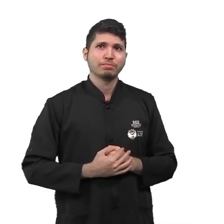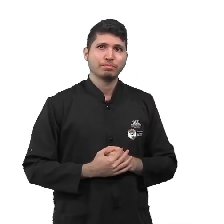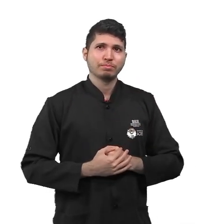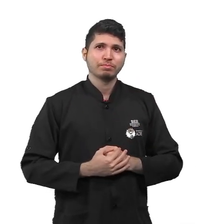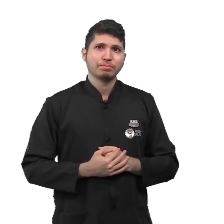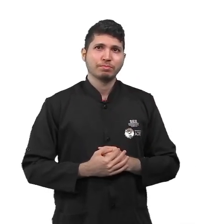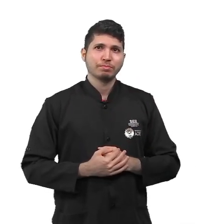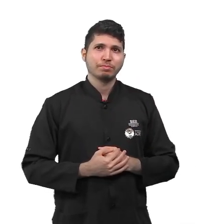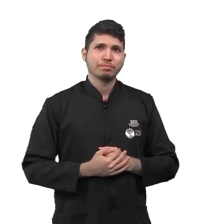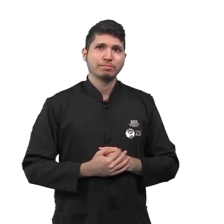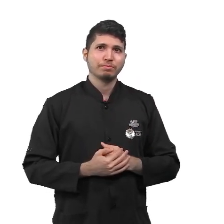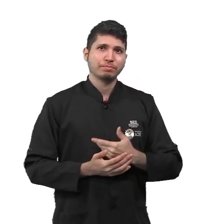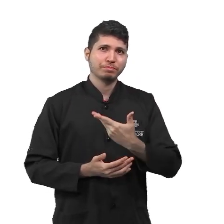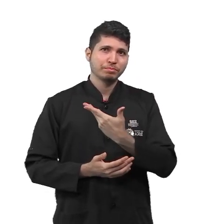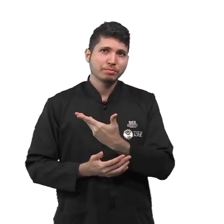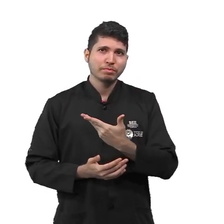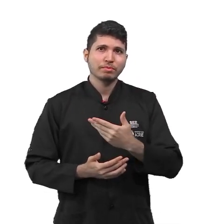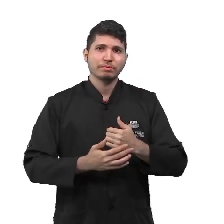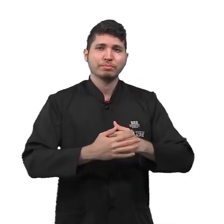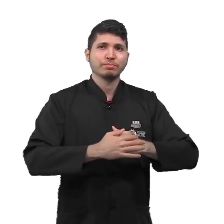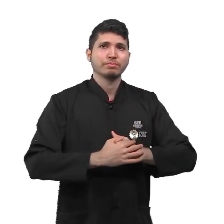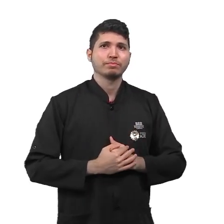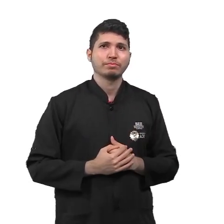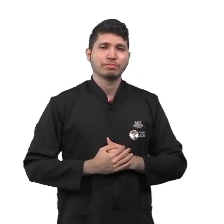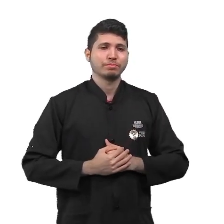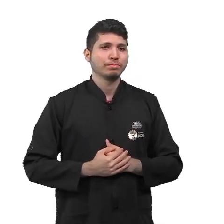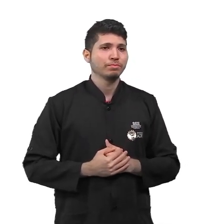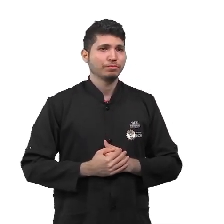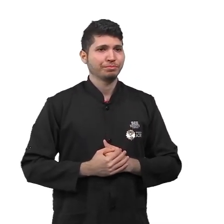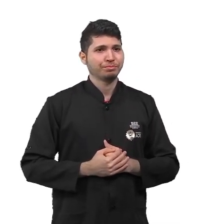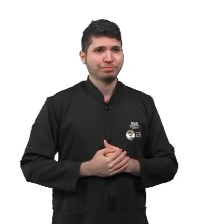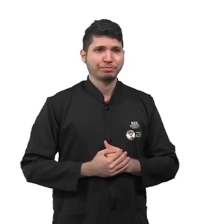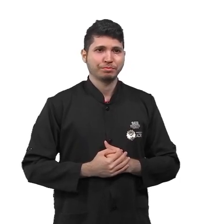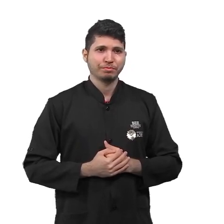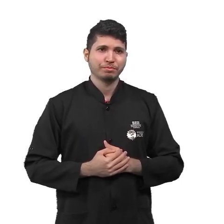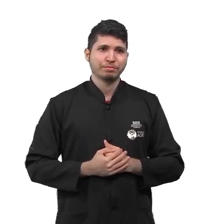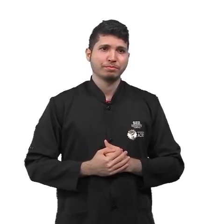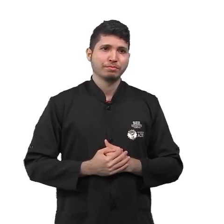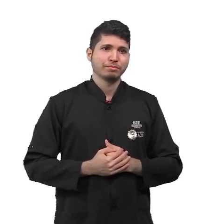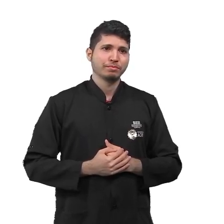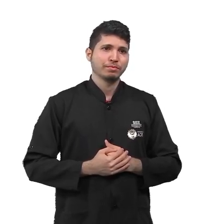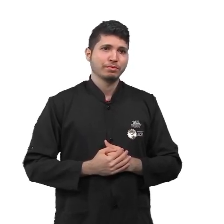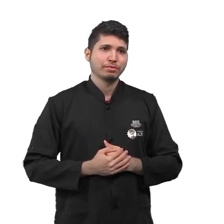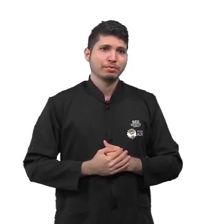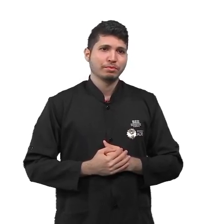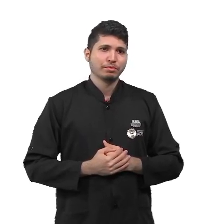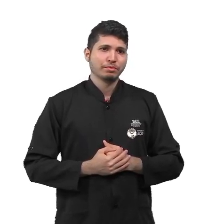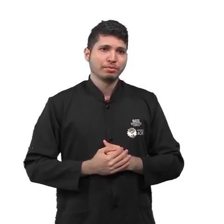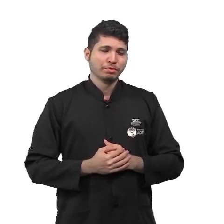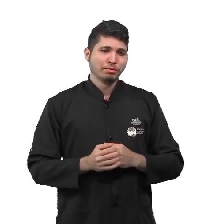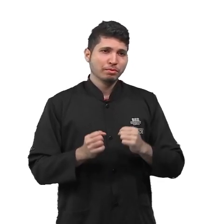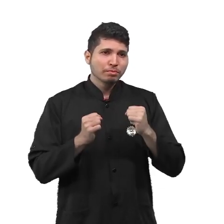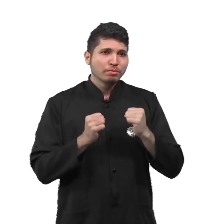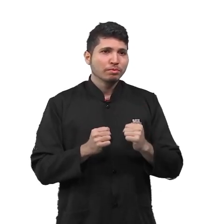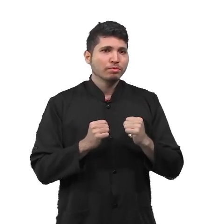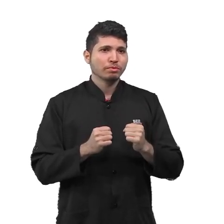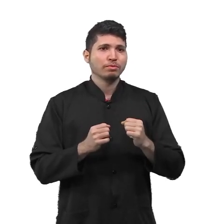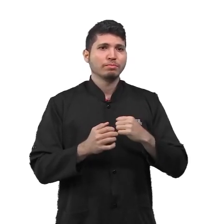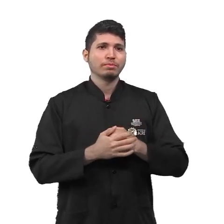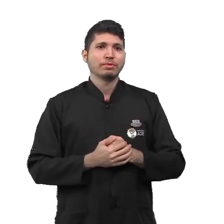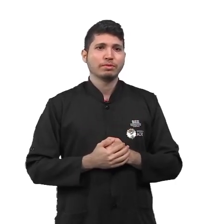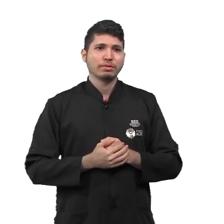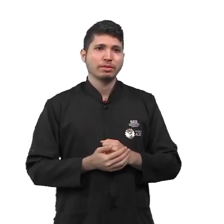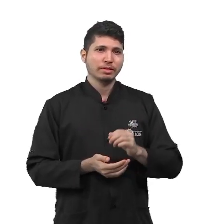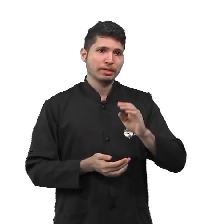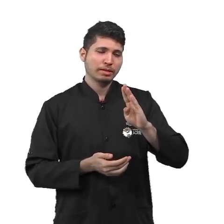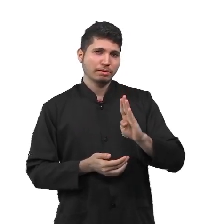insetos, né, como aqui a joaninha, né, com a quitina. Eles também podem formar a parede bacteriana e a